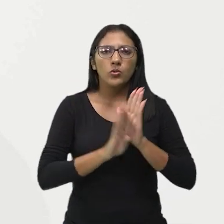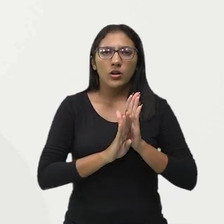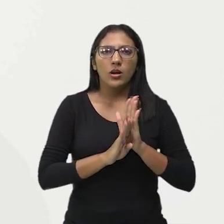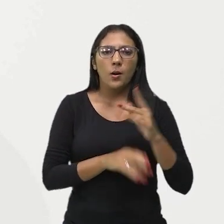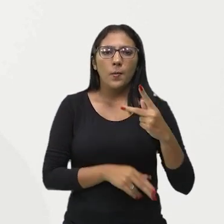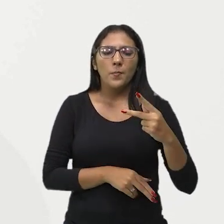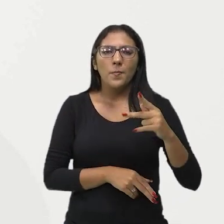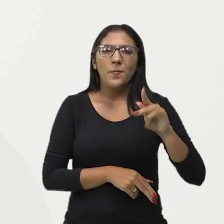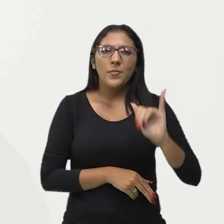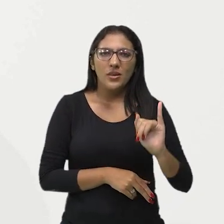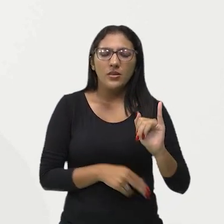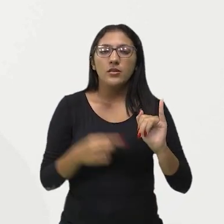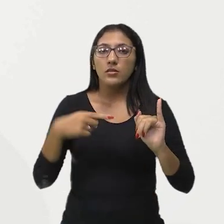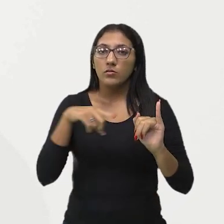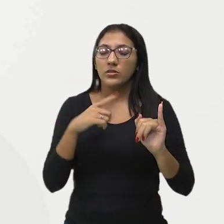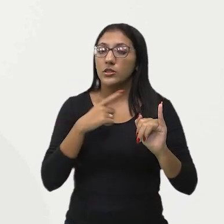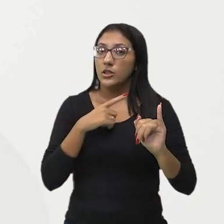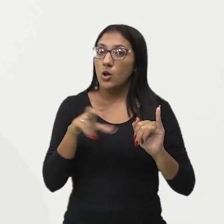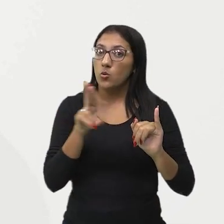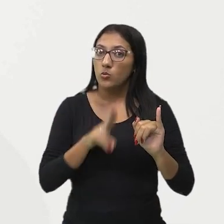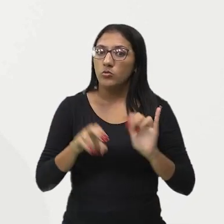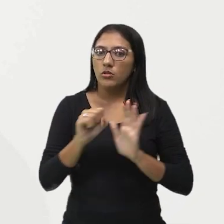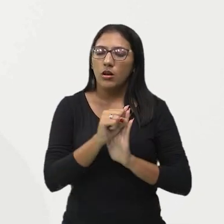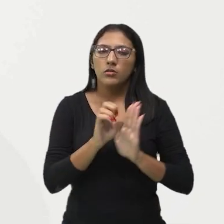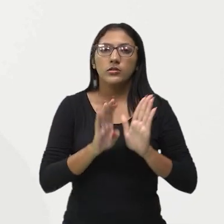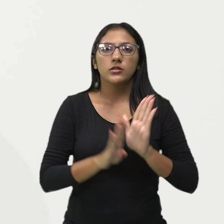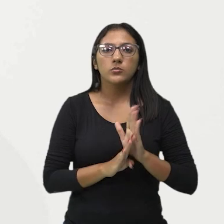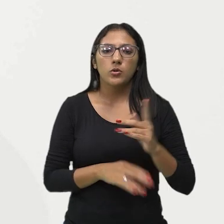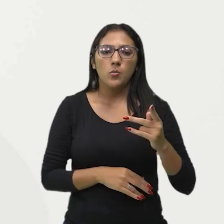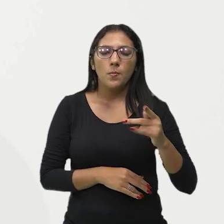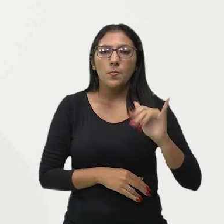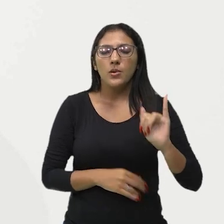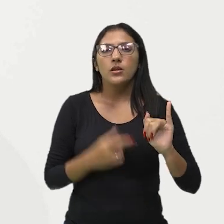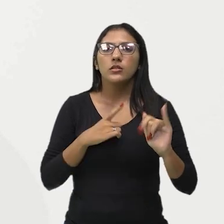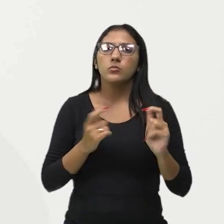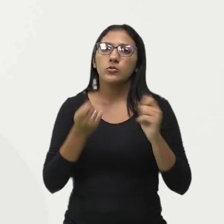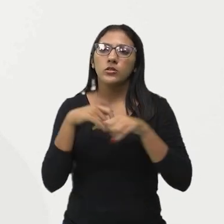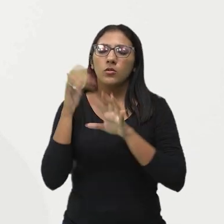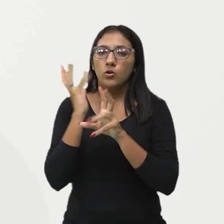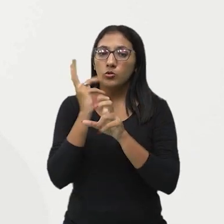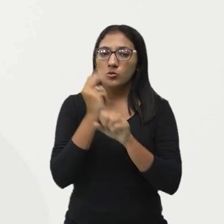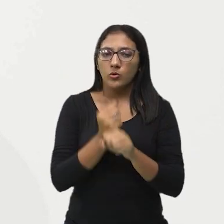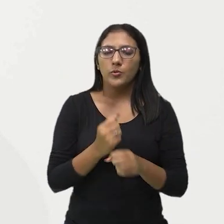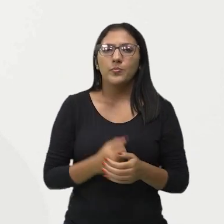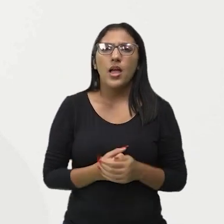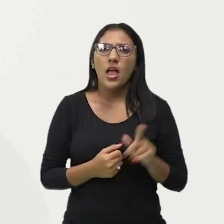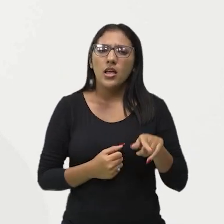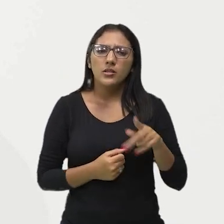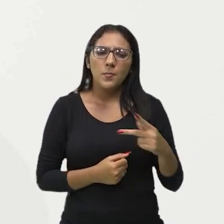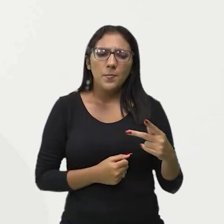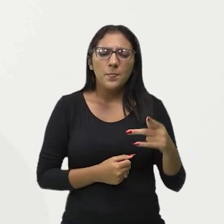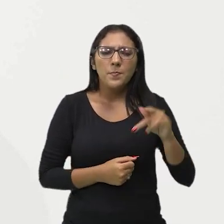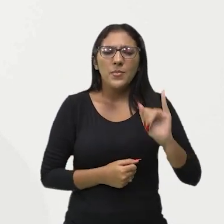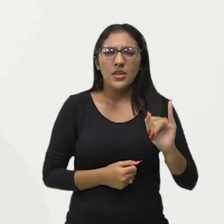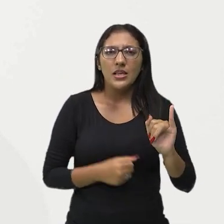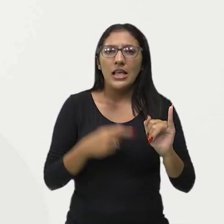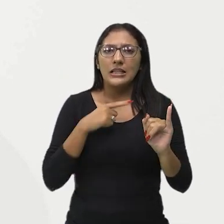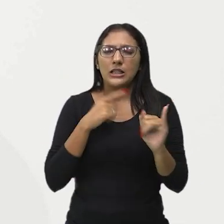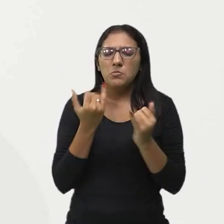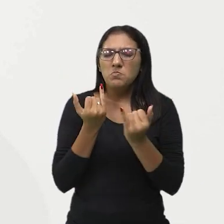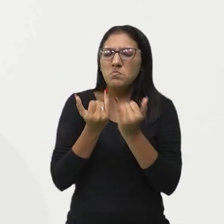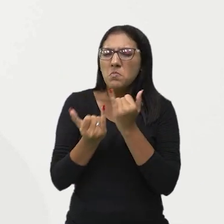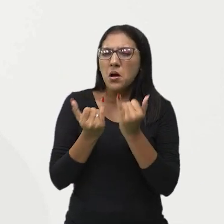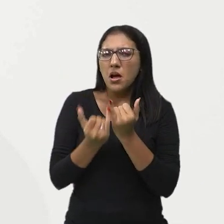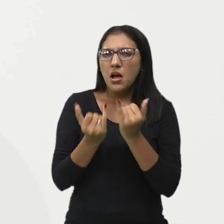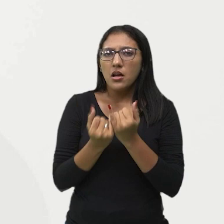utilizar na nossa aula ainda para poder resolver os problemas. E o π, pessoal, é aproximadamente